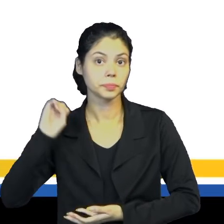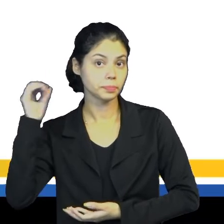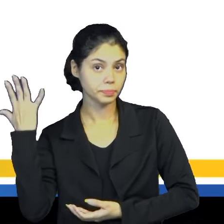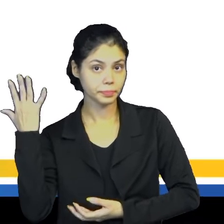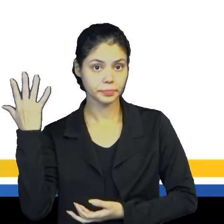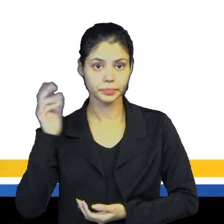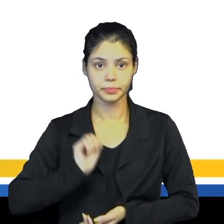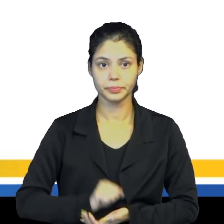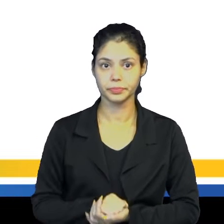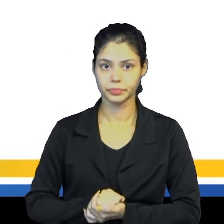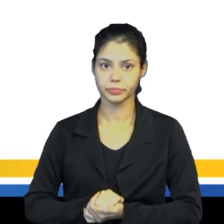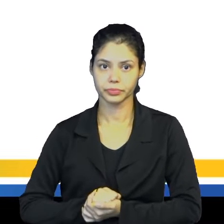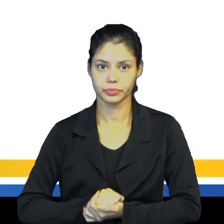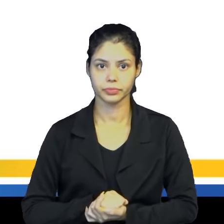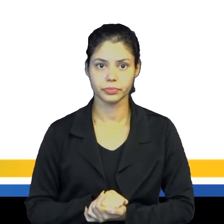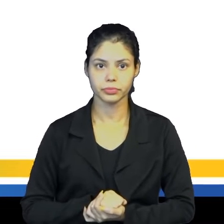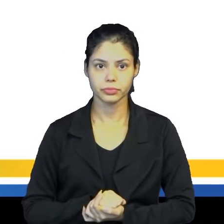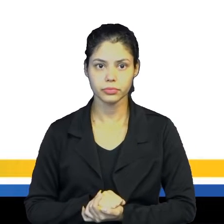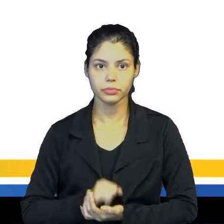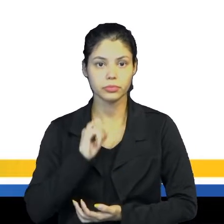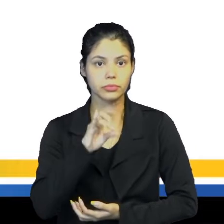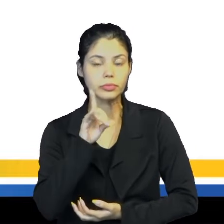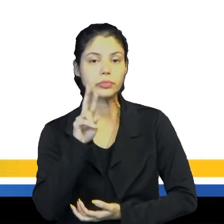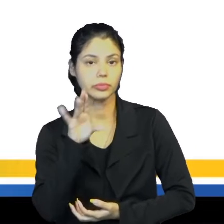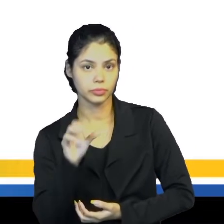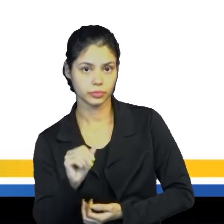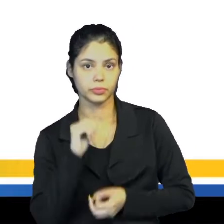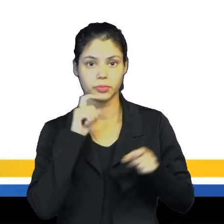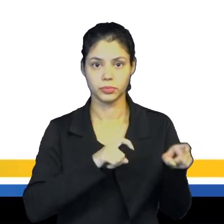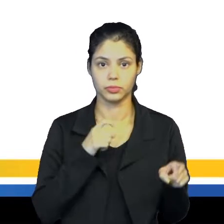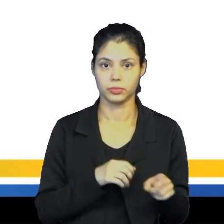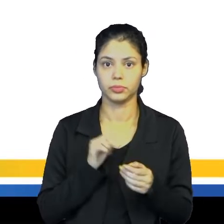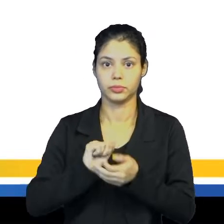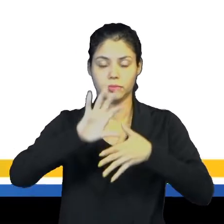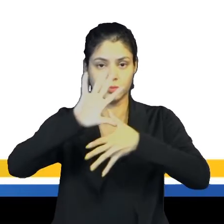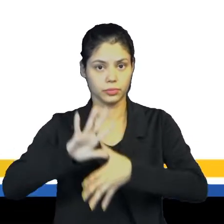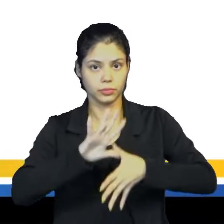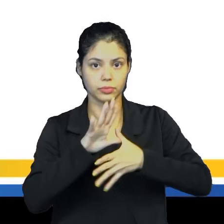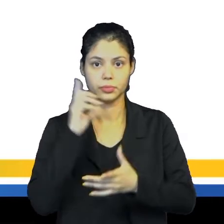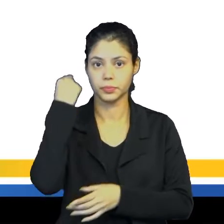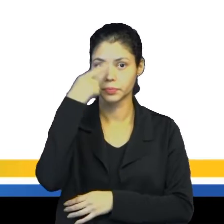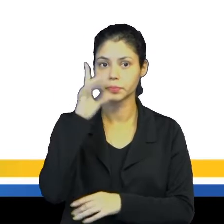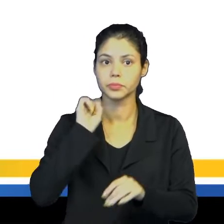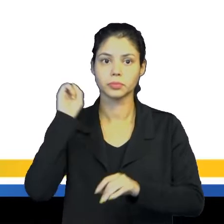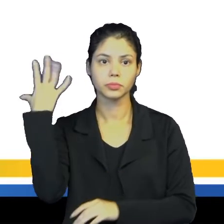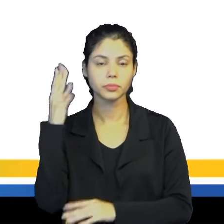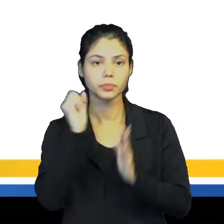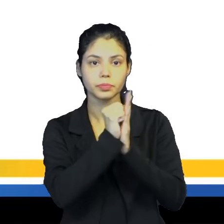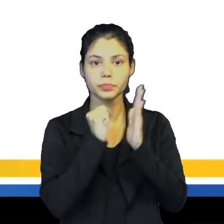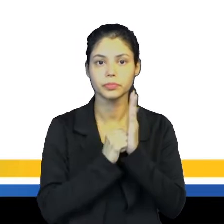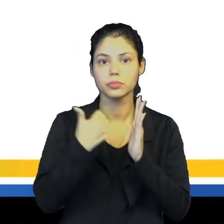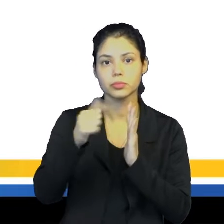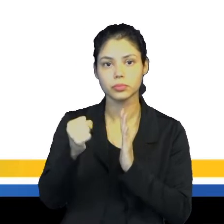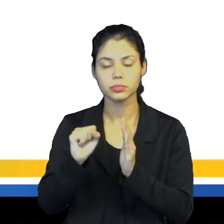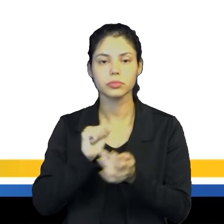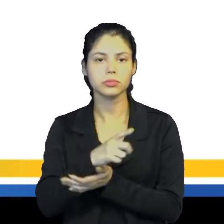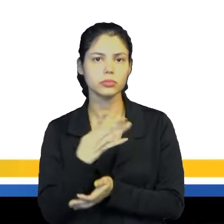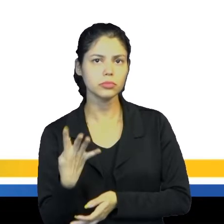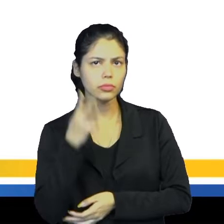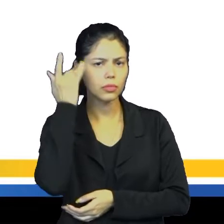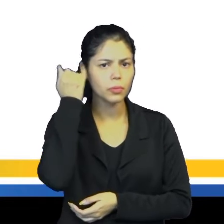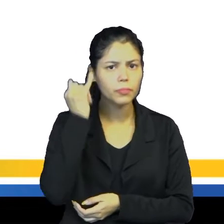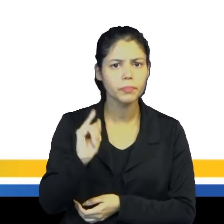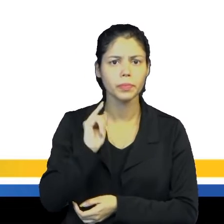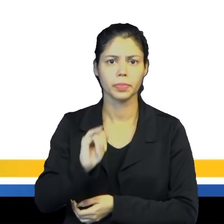As causas. As independências das colônias da América Espanhola ocorreram no século XVIII, quando as ideias, né,